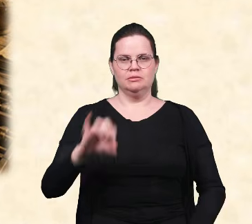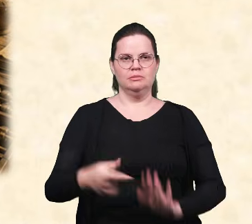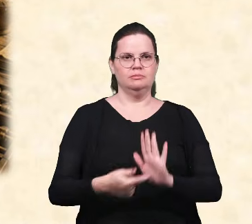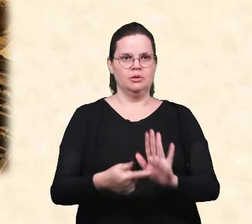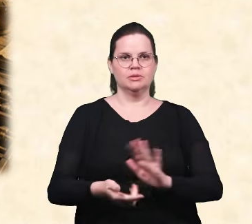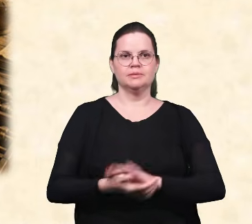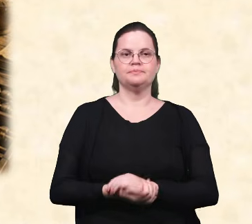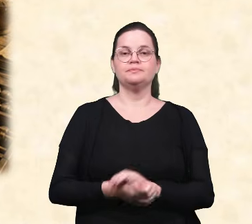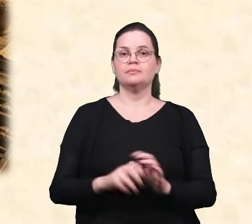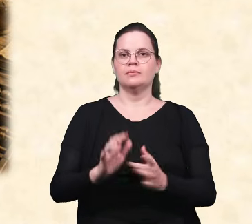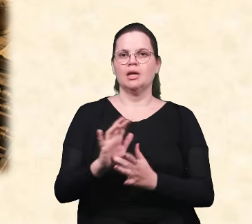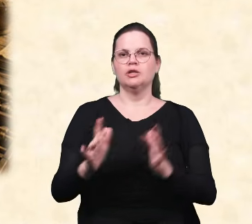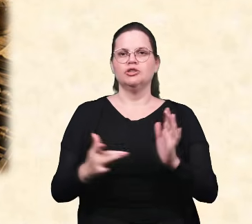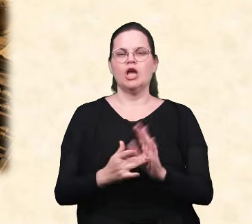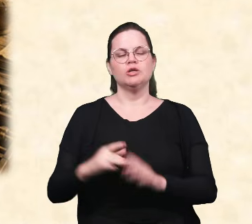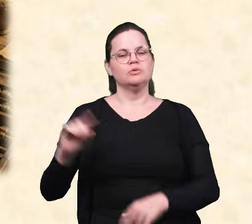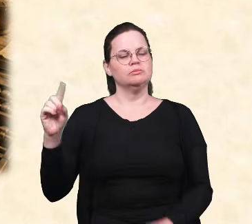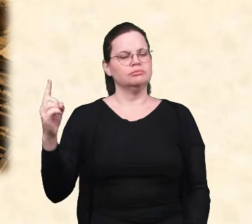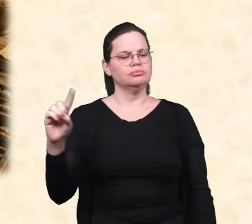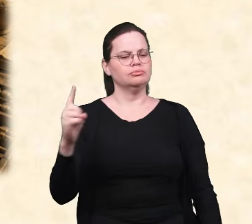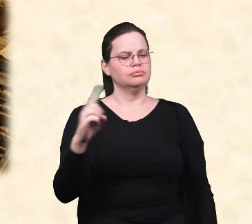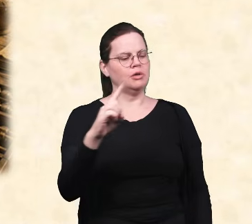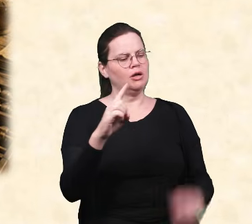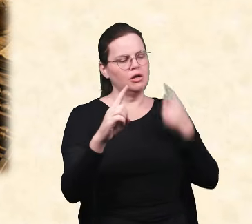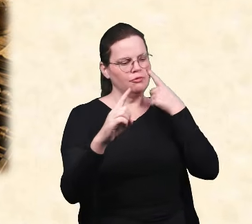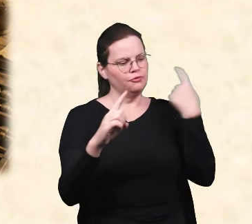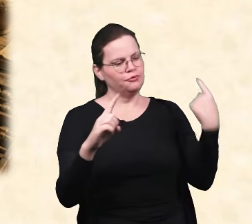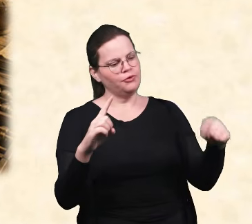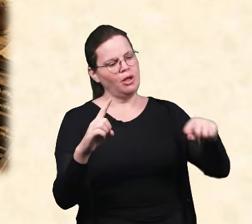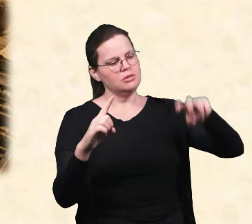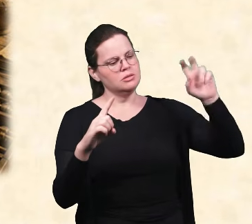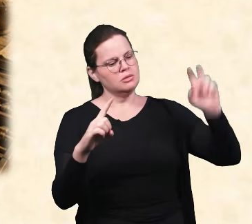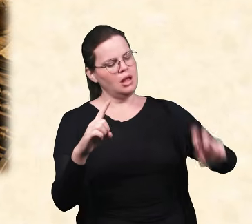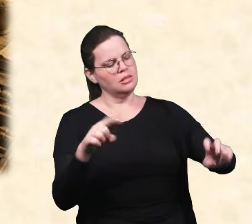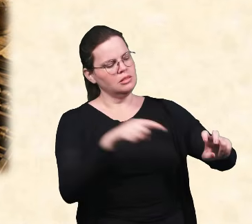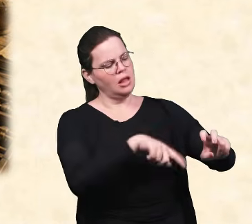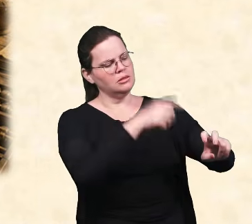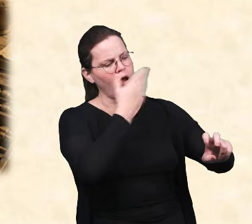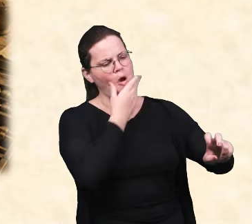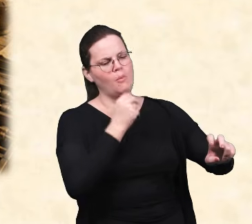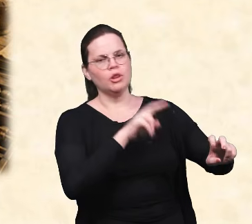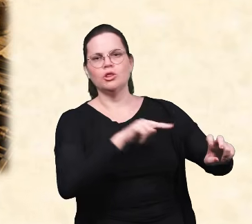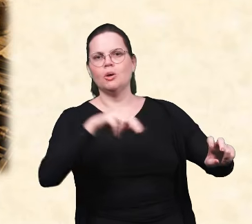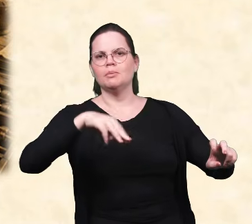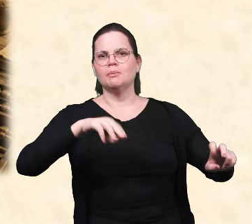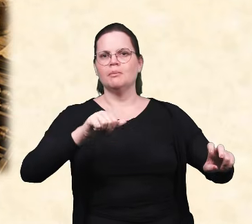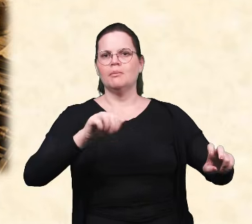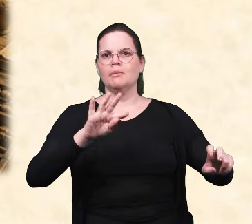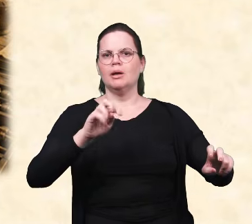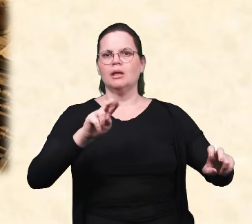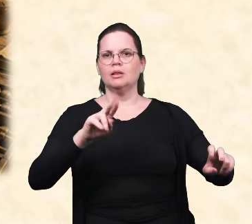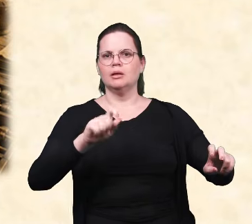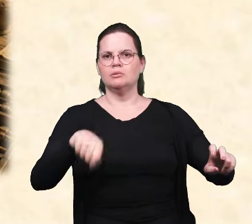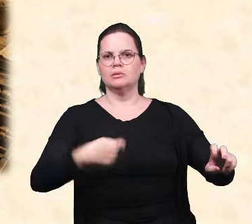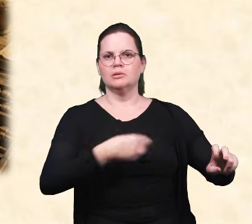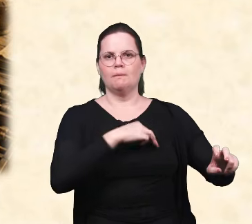Jesus, passando adiante dali, viu assentado na coletoria um homem chamado Mateus e